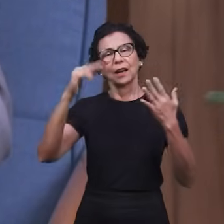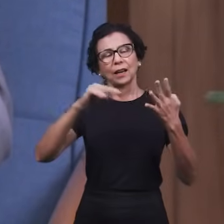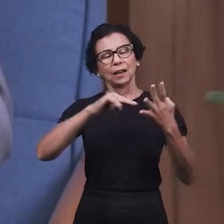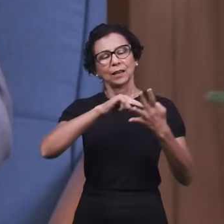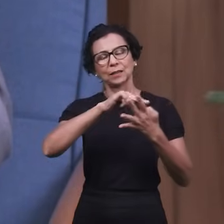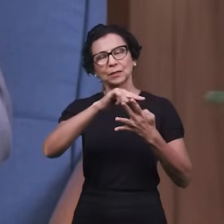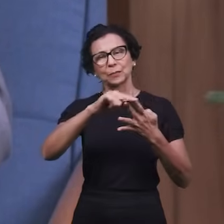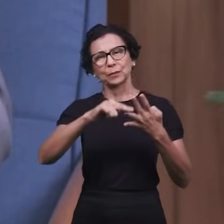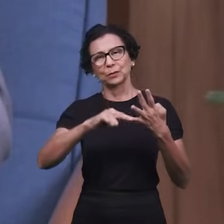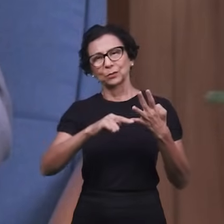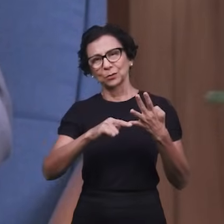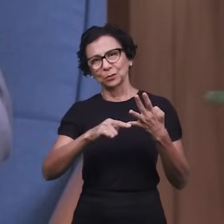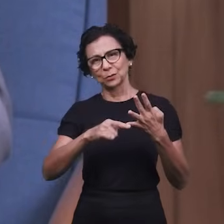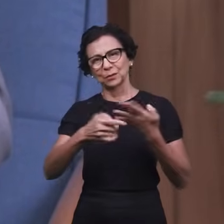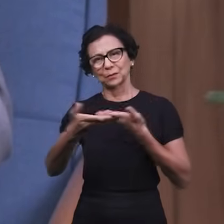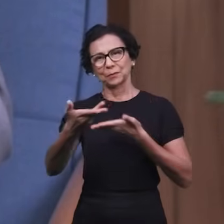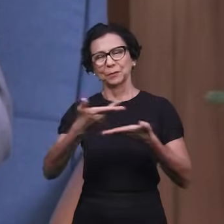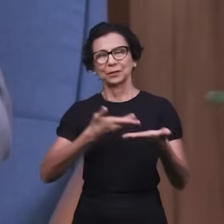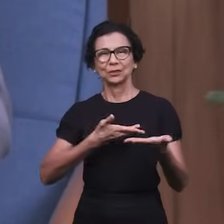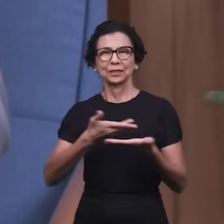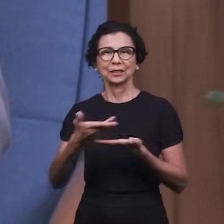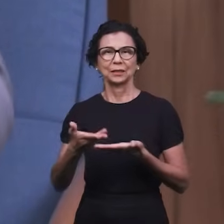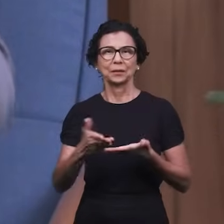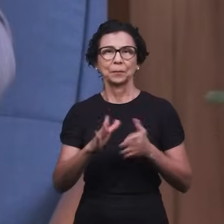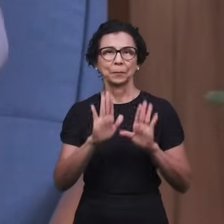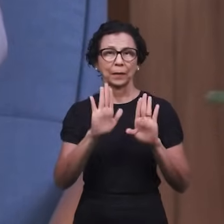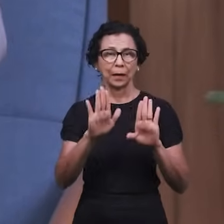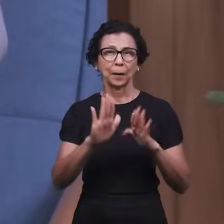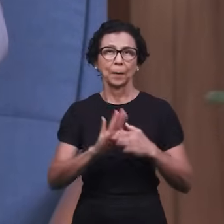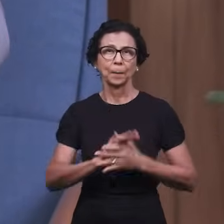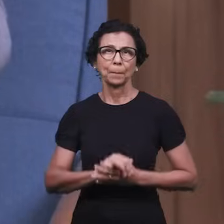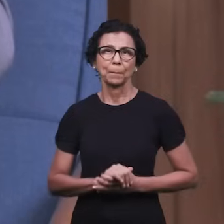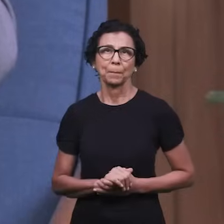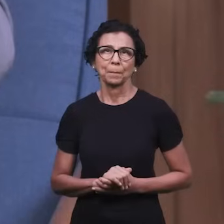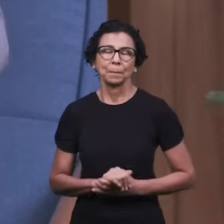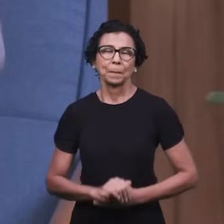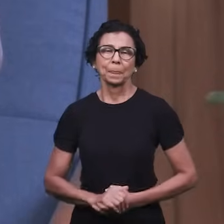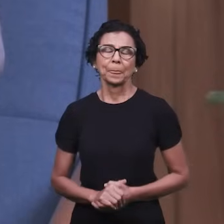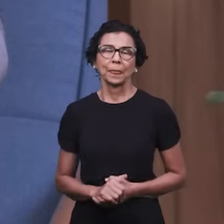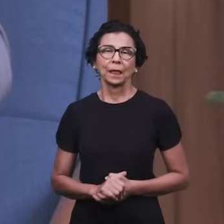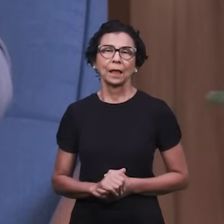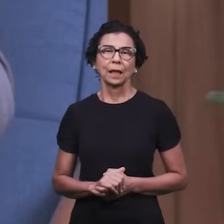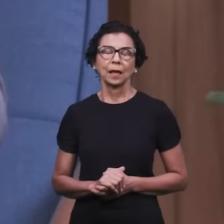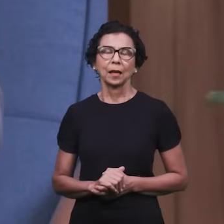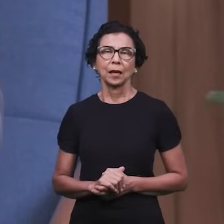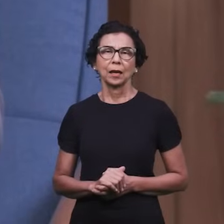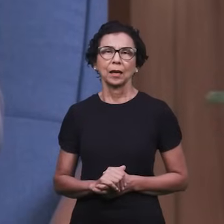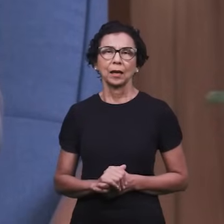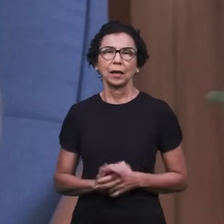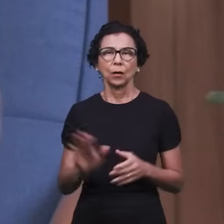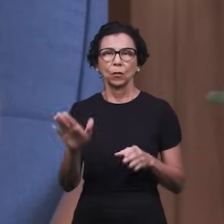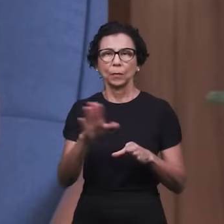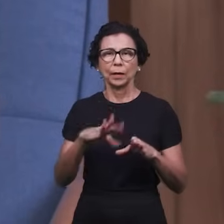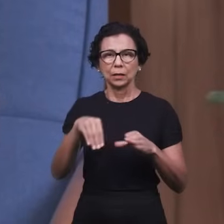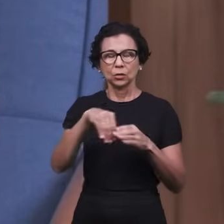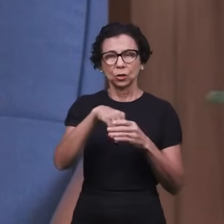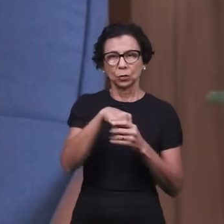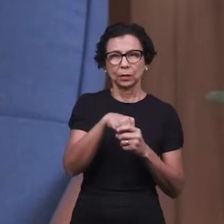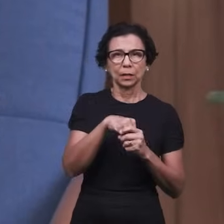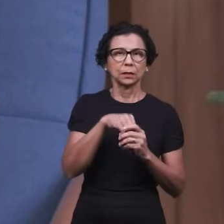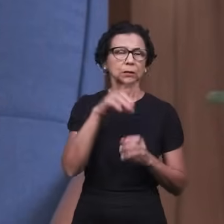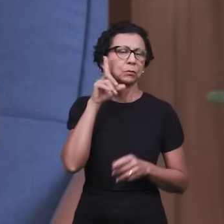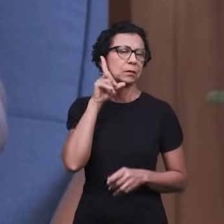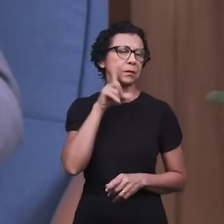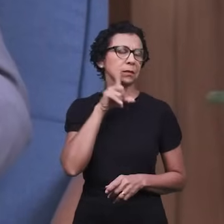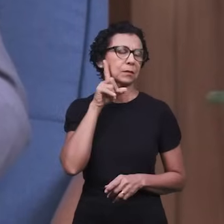Marcos, a Shirley, também ao Fernando e a Elza, e só fazendo uma correção, é Hartford, nos Estados Unidos, lá no estado